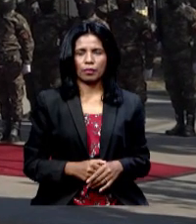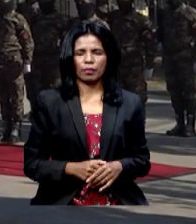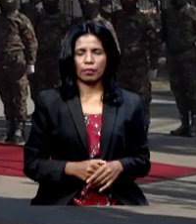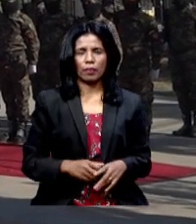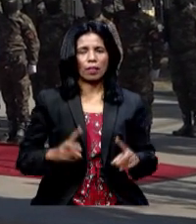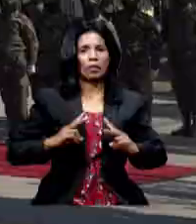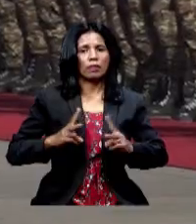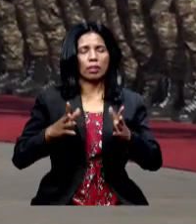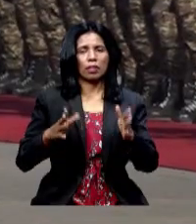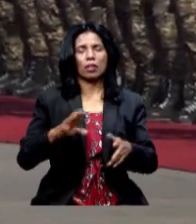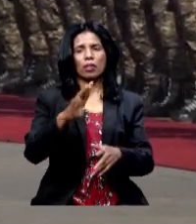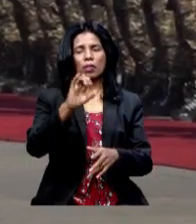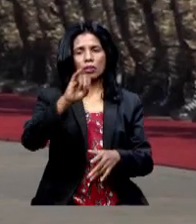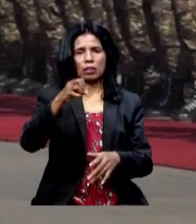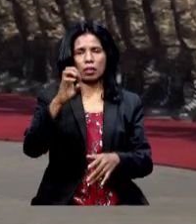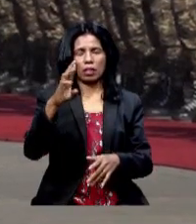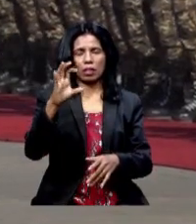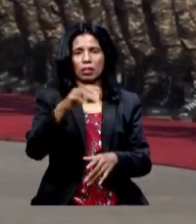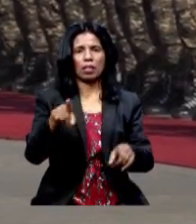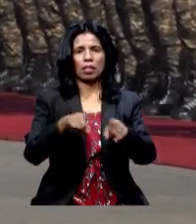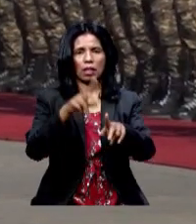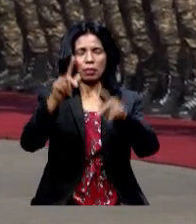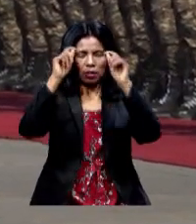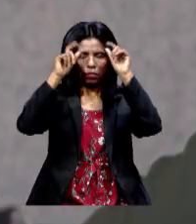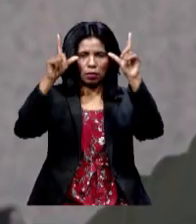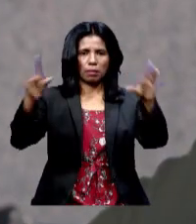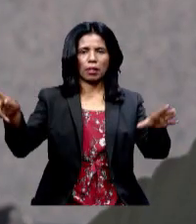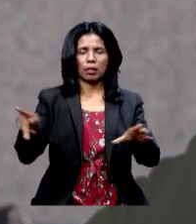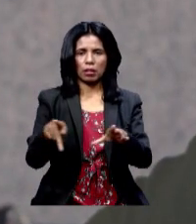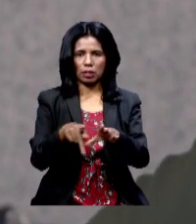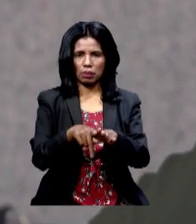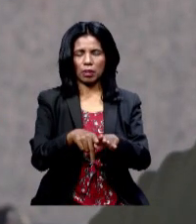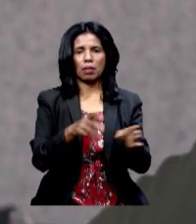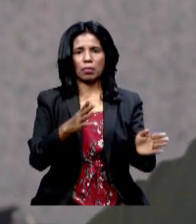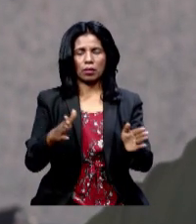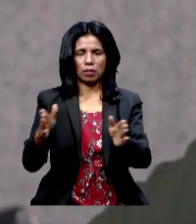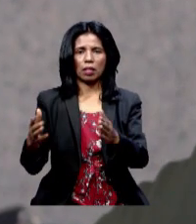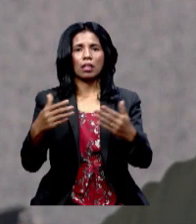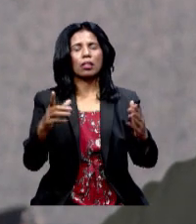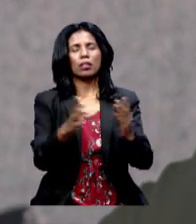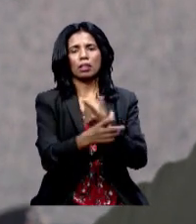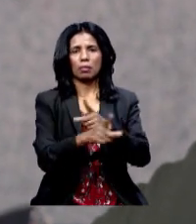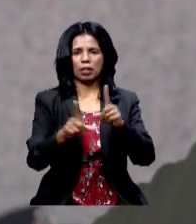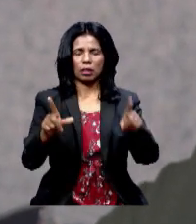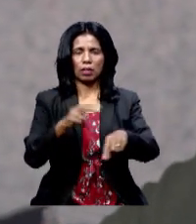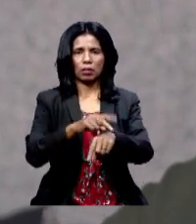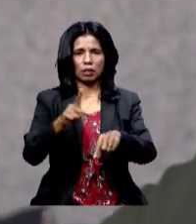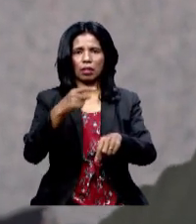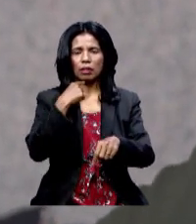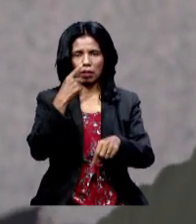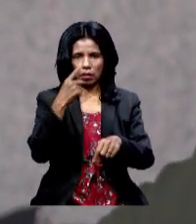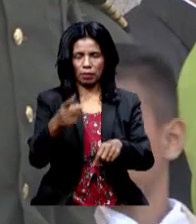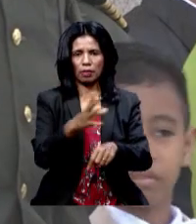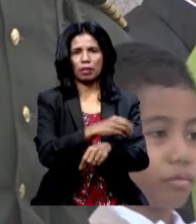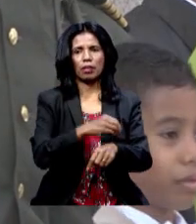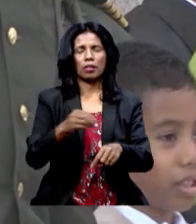Veterano Roseiro Tiago Lobato, Hanesan Timoruan e Danebe Rola parte e a processo Luta Libertação Nacional Timor-Leste Nian Hateten,